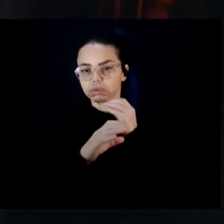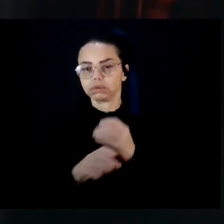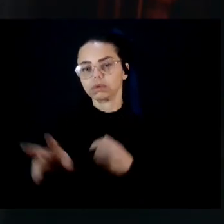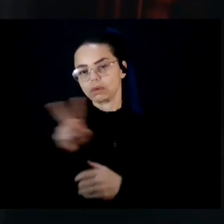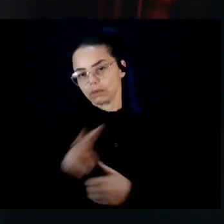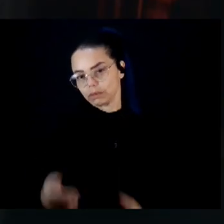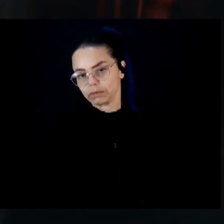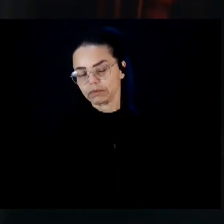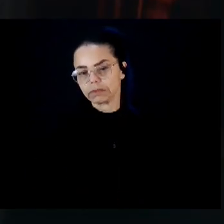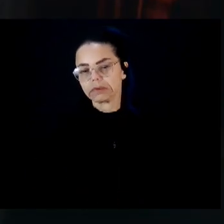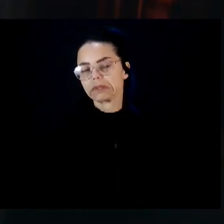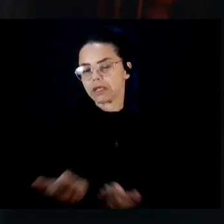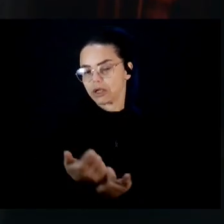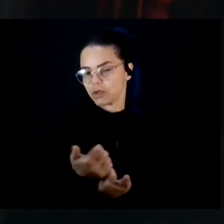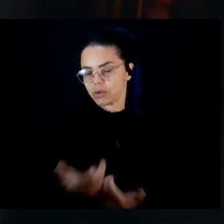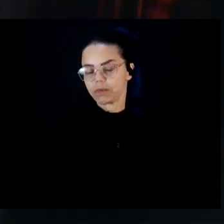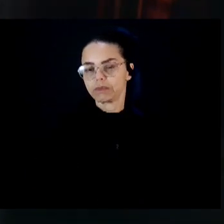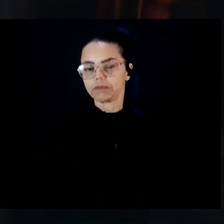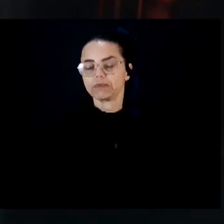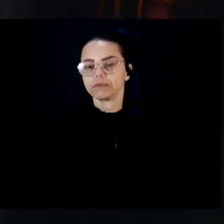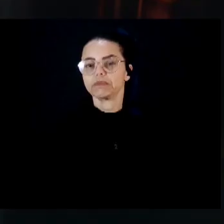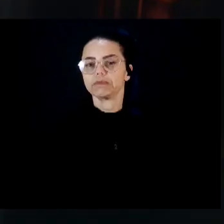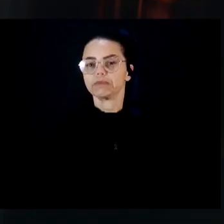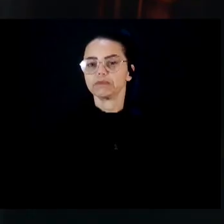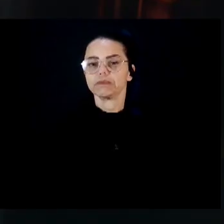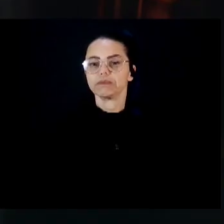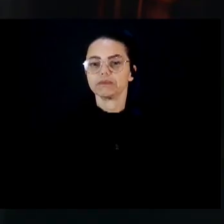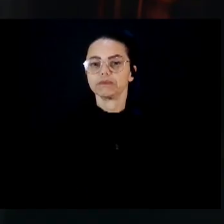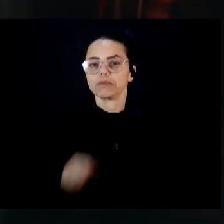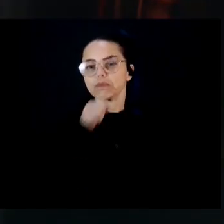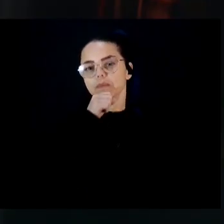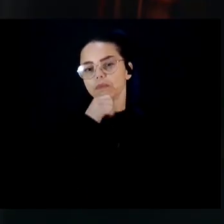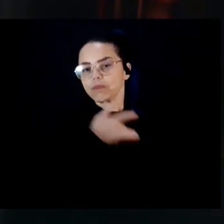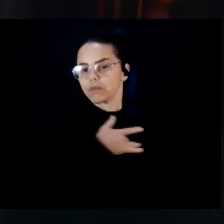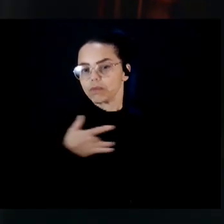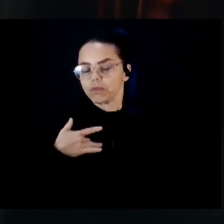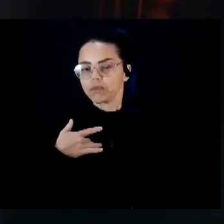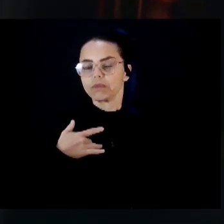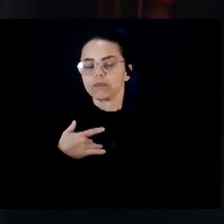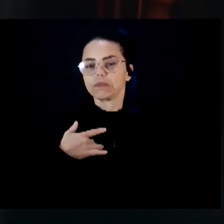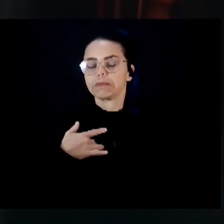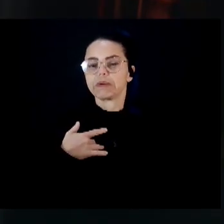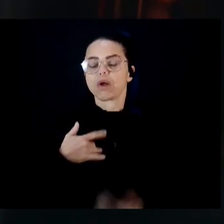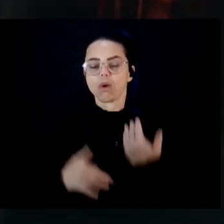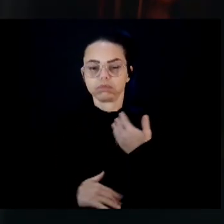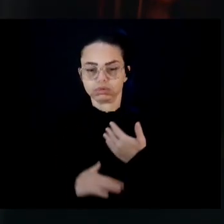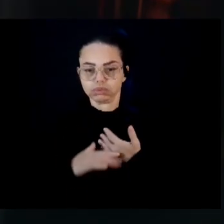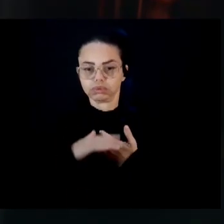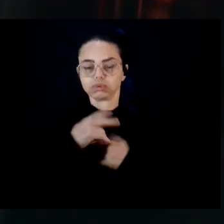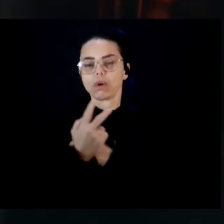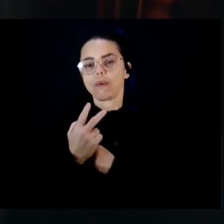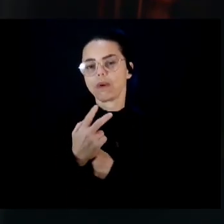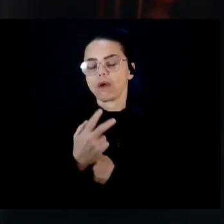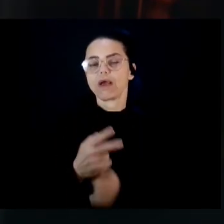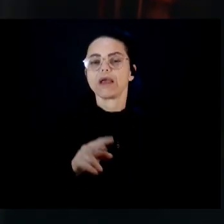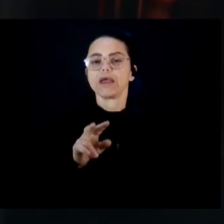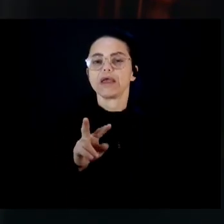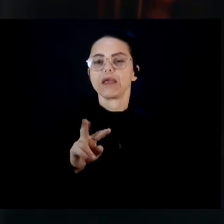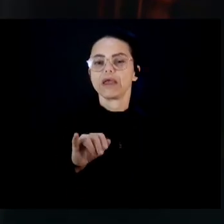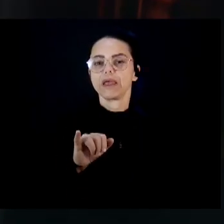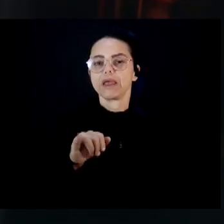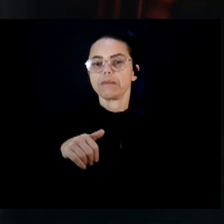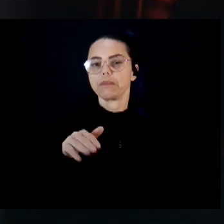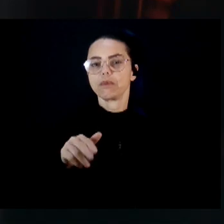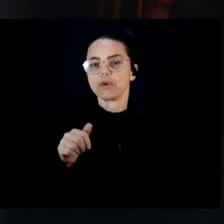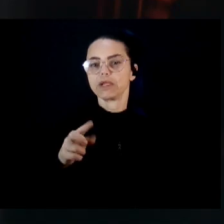também à disposição física e o fortalecimento da imunidade. Mas será que toda essa demanda corresponde às necessidades reais do